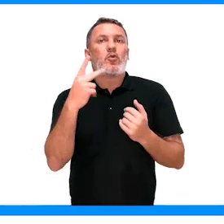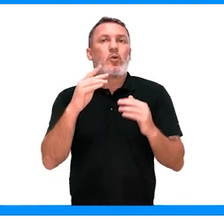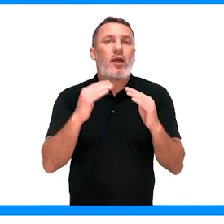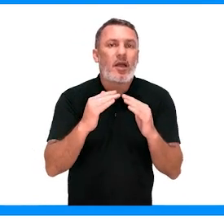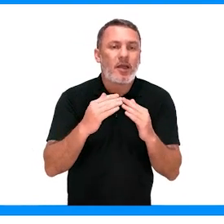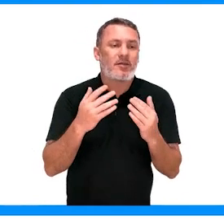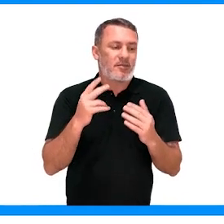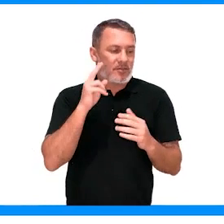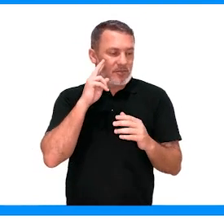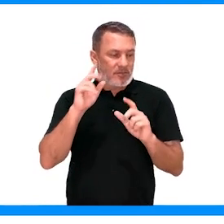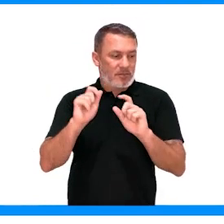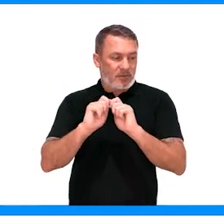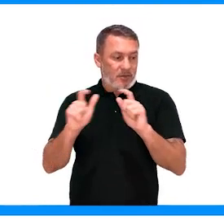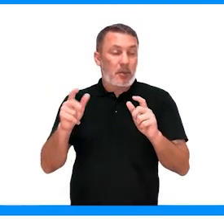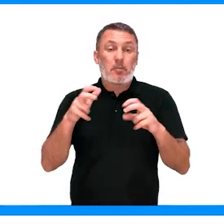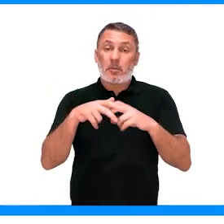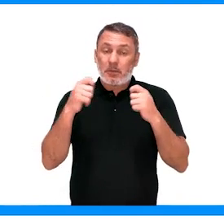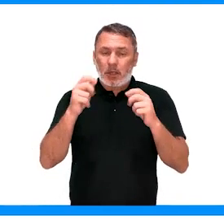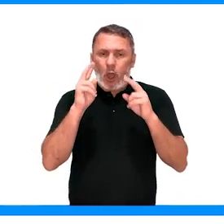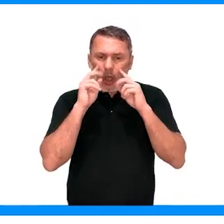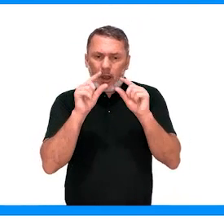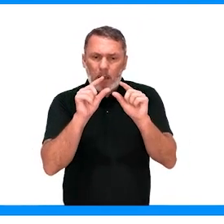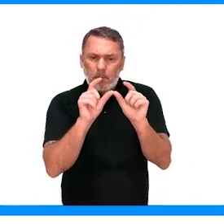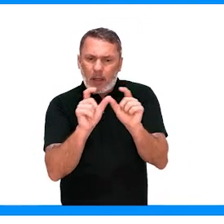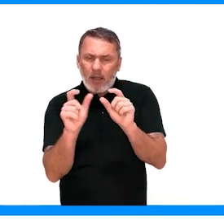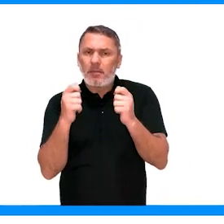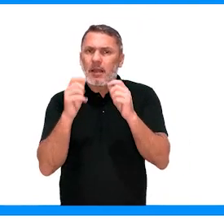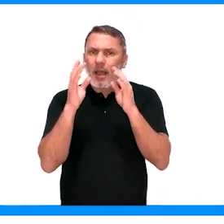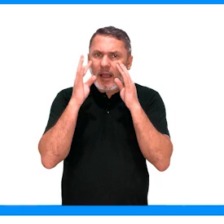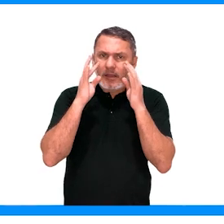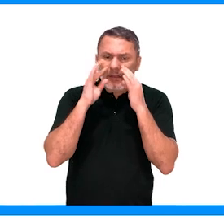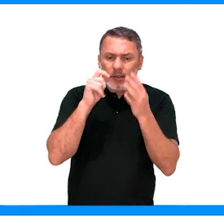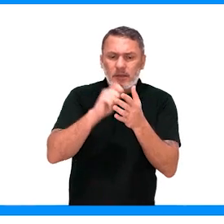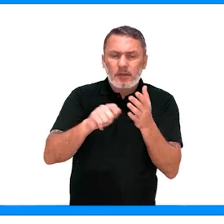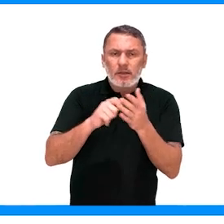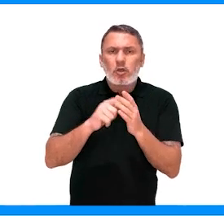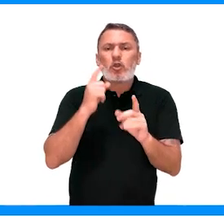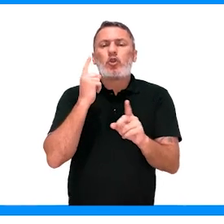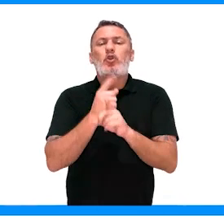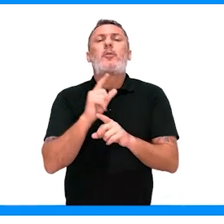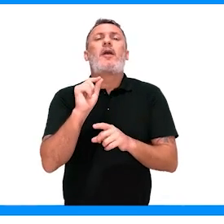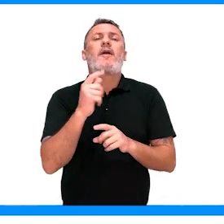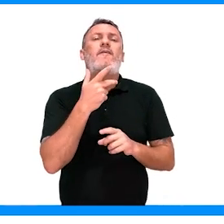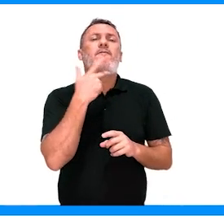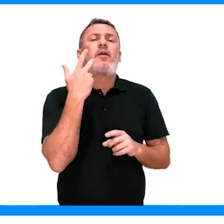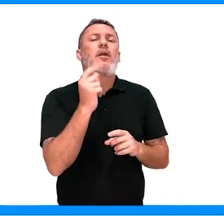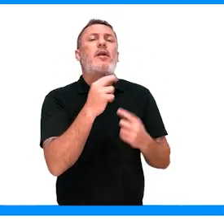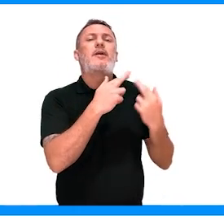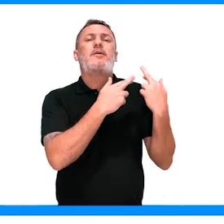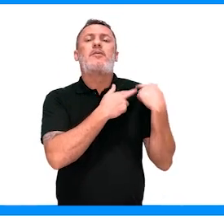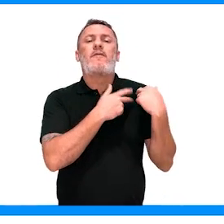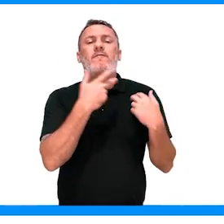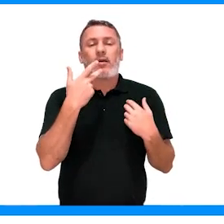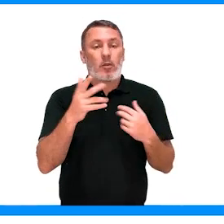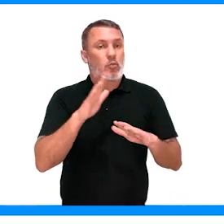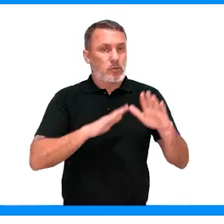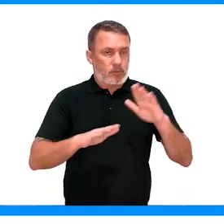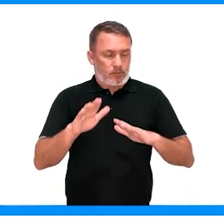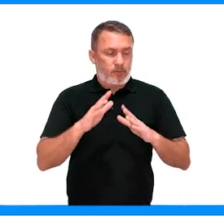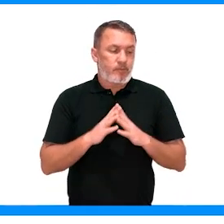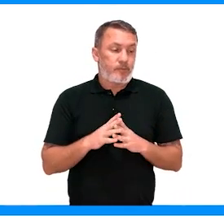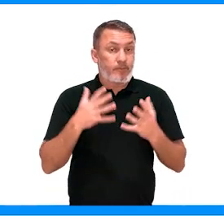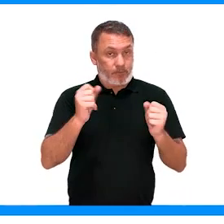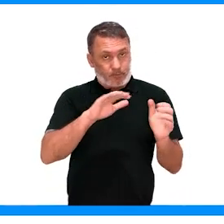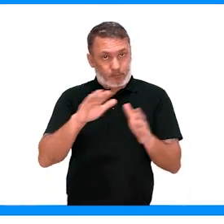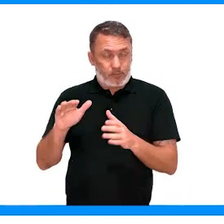a su casa. Por isso nós precisamos ficar bastante atentos na hora de descobrir quem é que está falando, né? Muito cuidado com isso